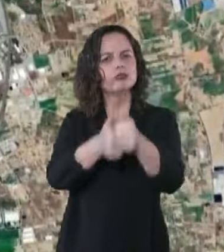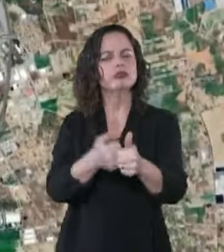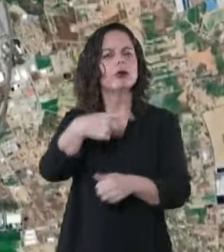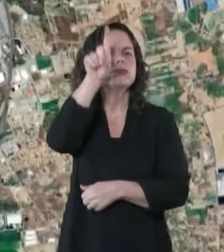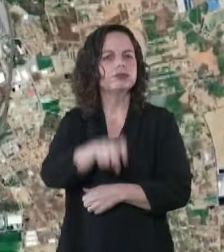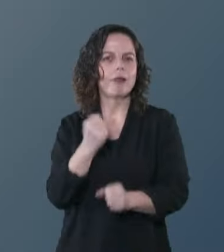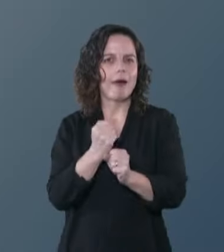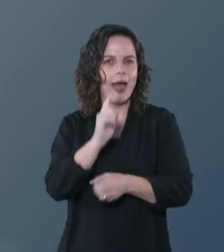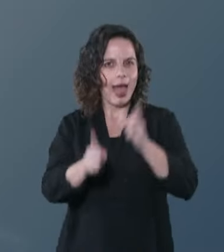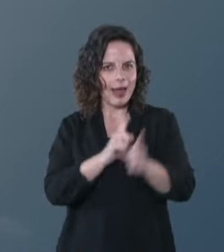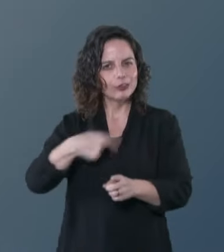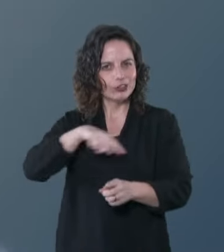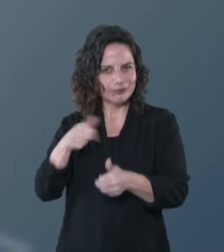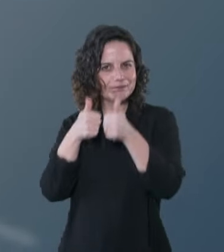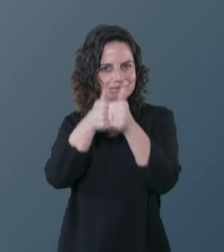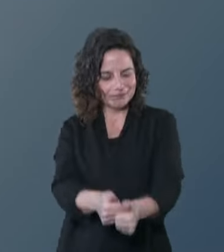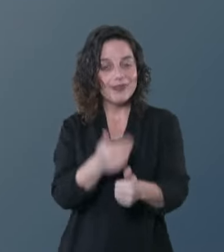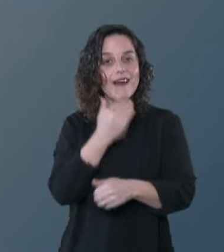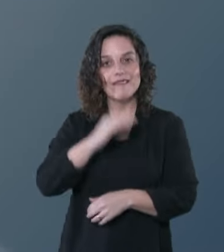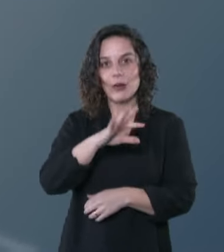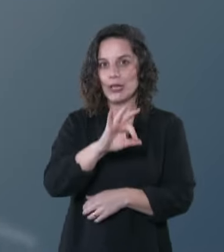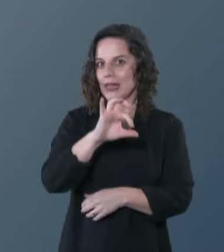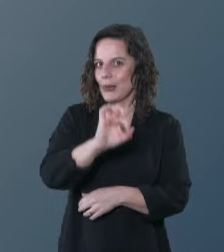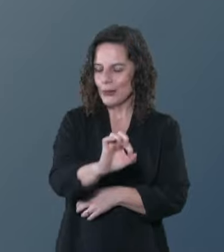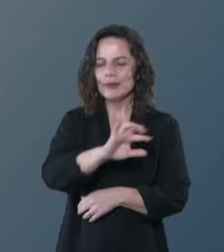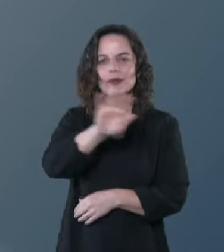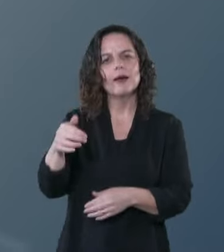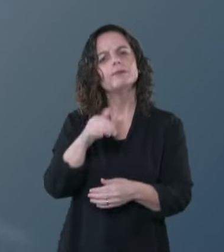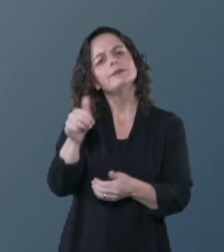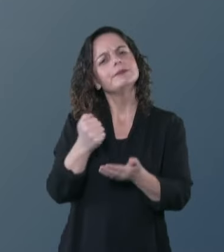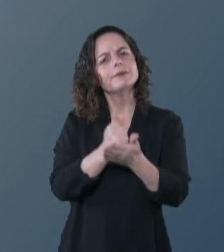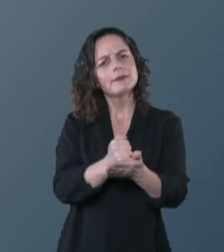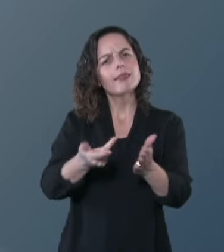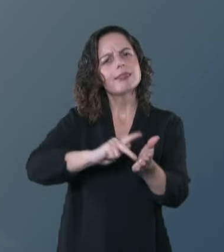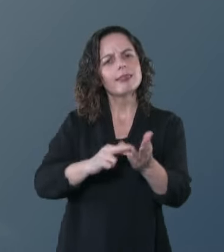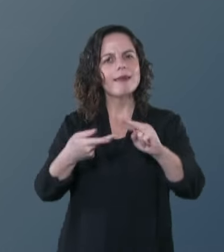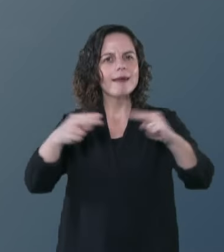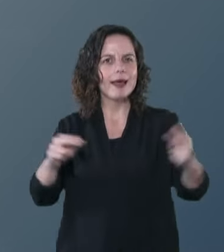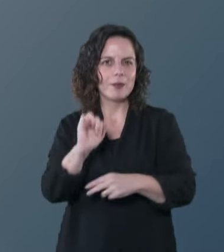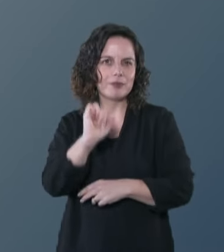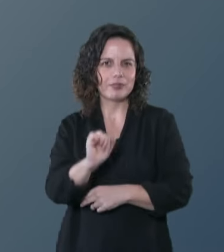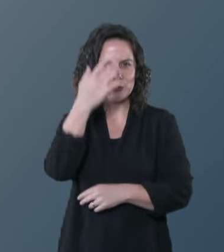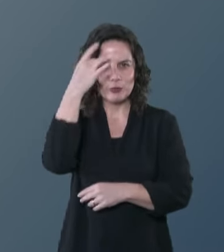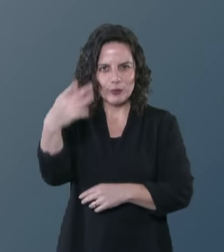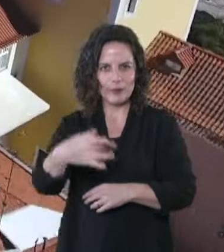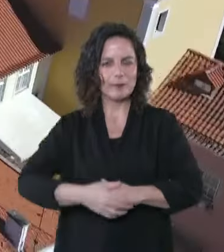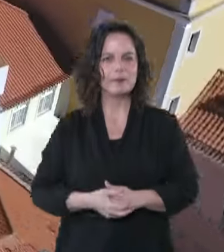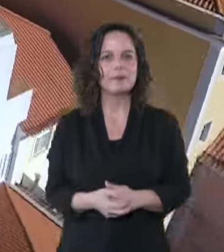de trabalho. Filomena tem 48 anos e é assistente técnica na Câmara Municipal de Setúbal.